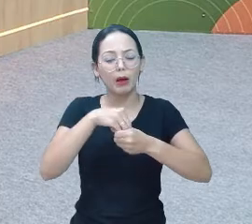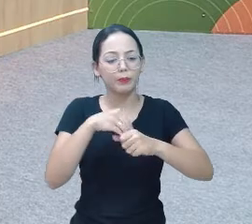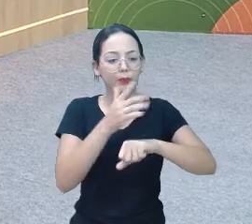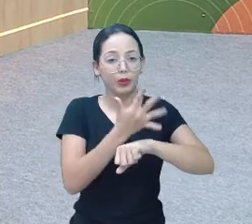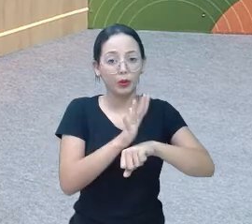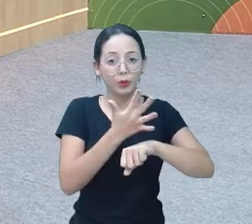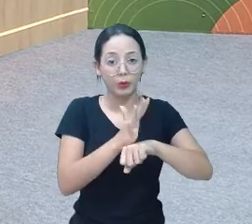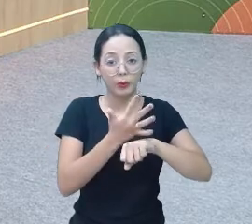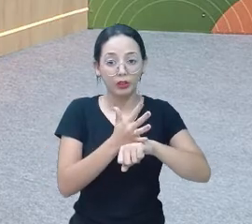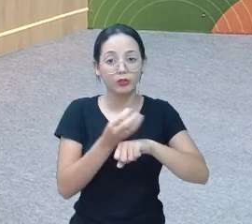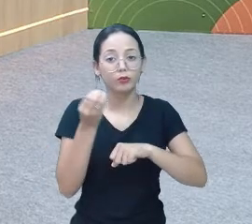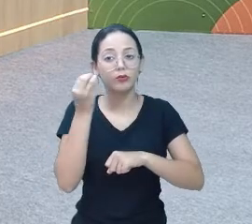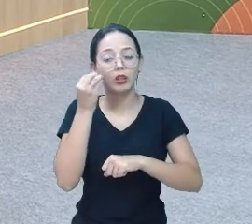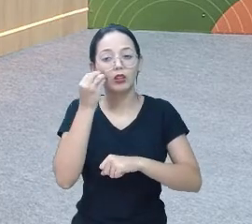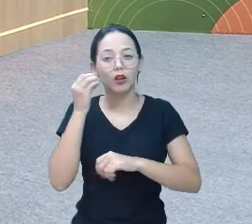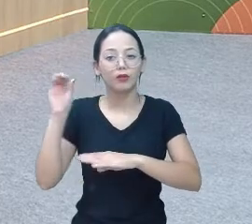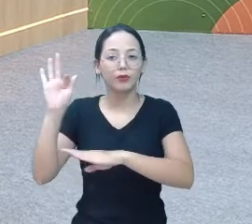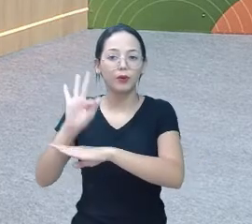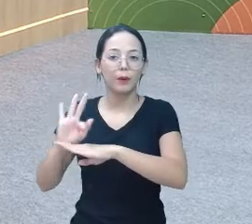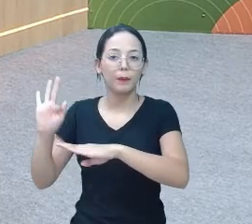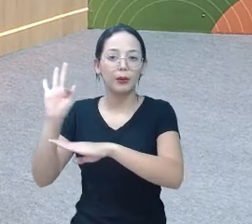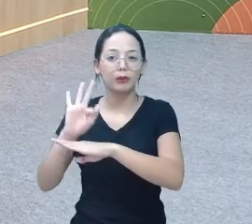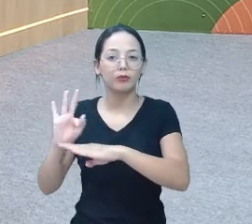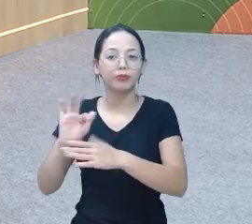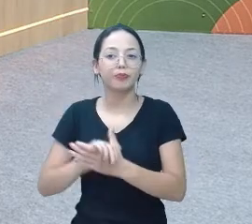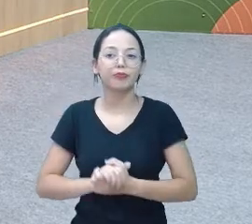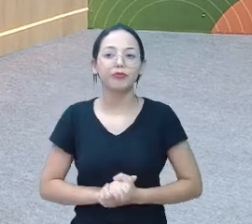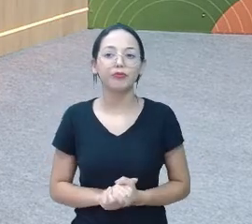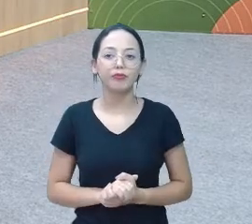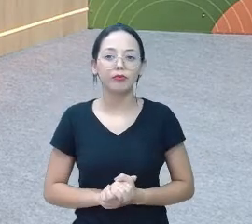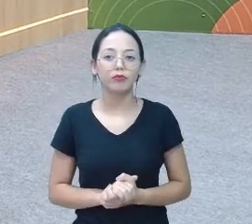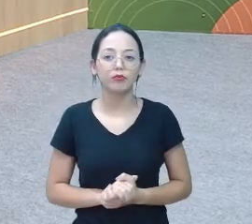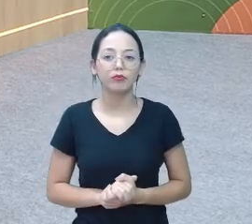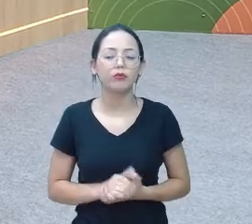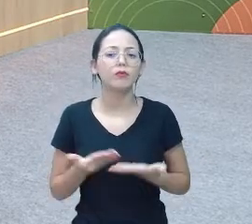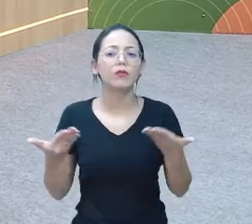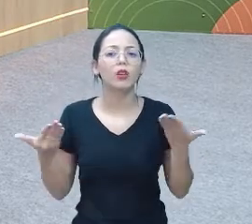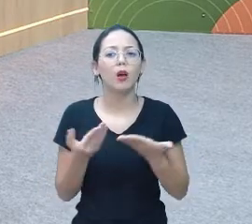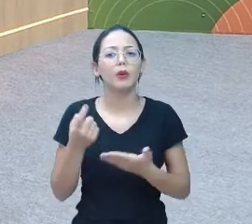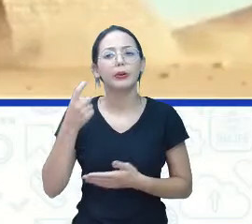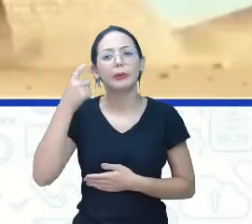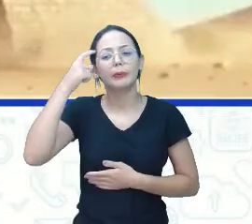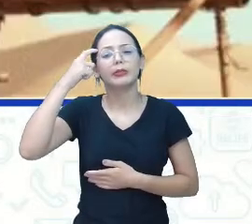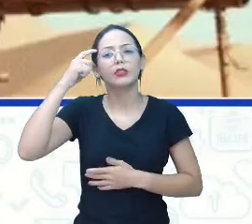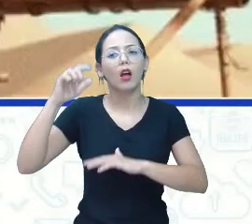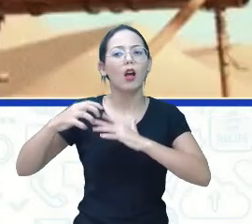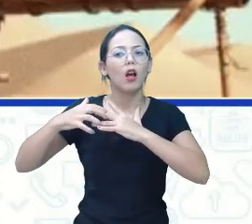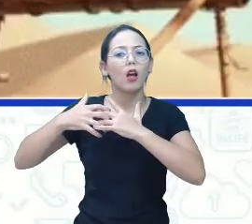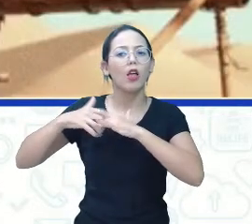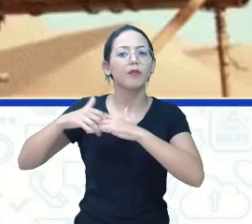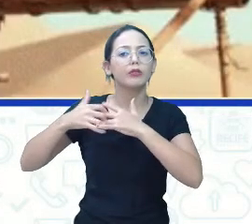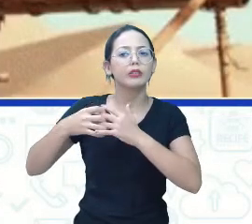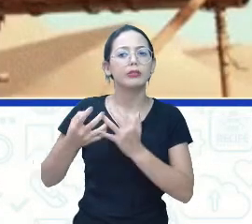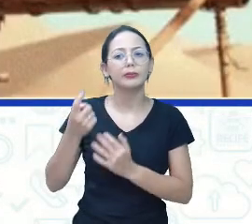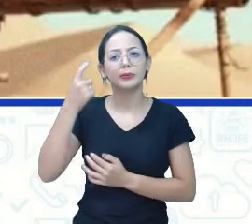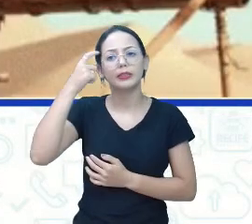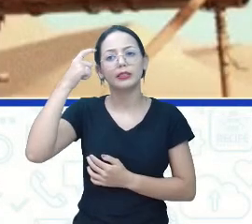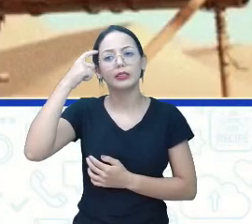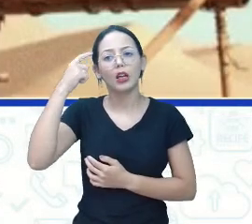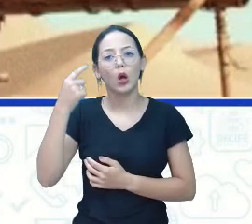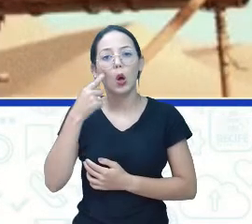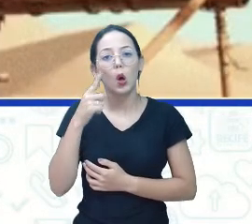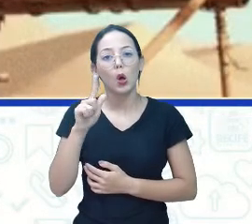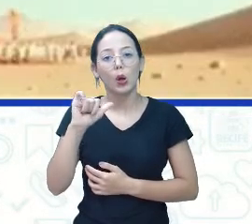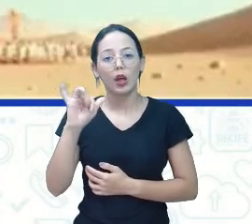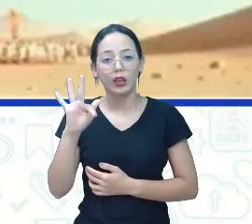se chegar no formal, tá certo? Então, vamos pensar um pouco aqui, ó, quando esse GIF